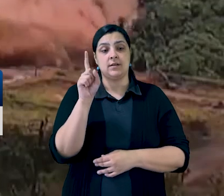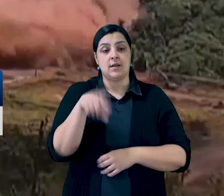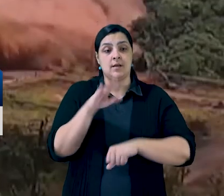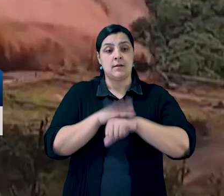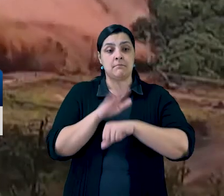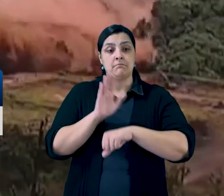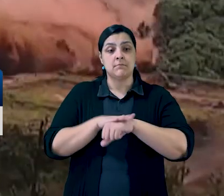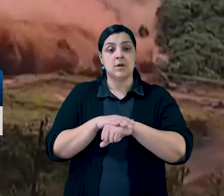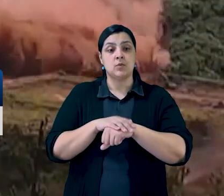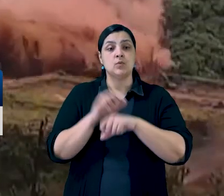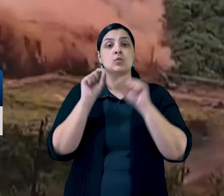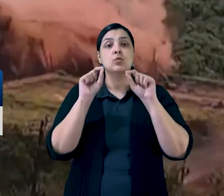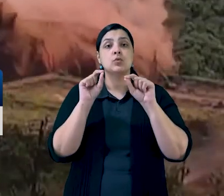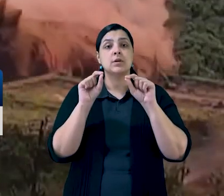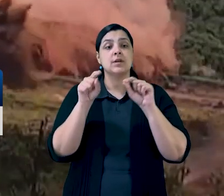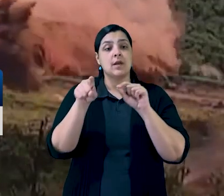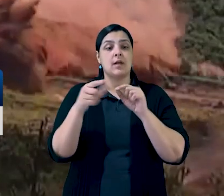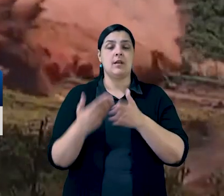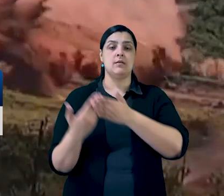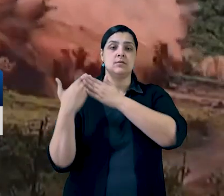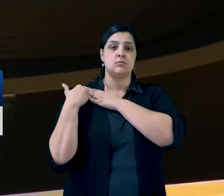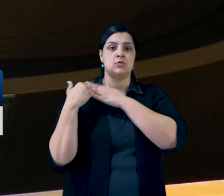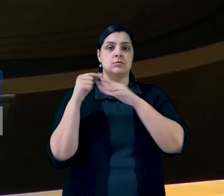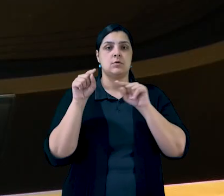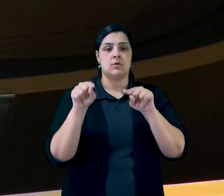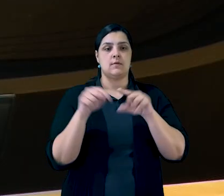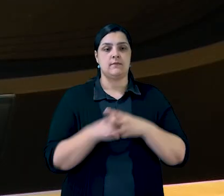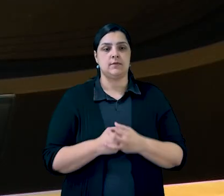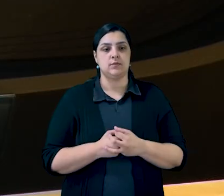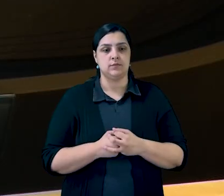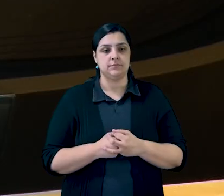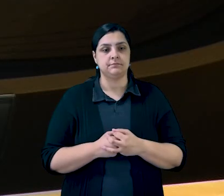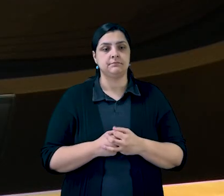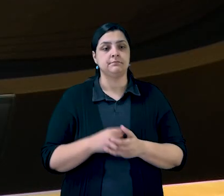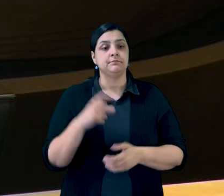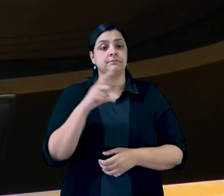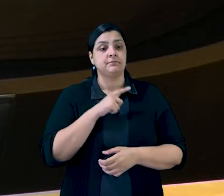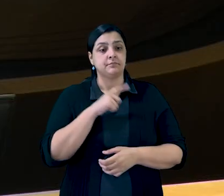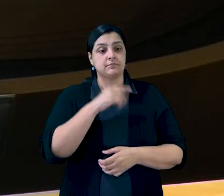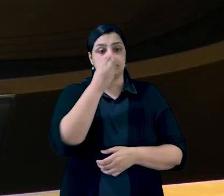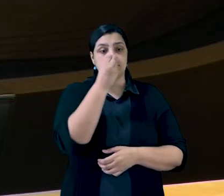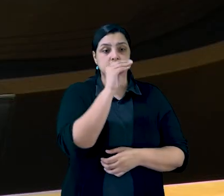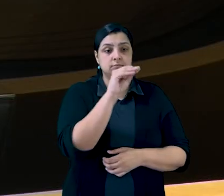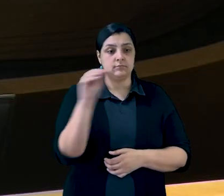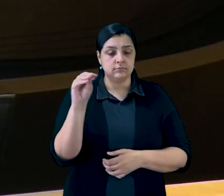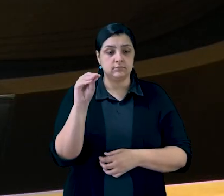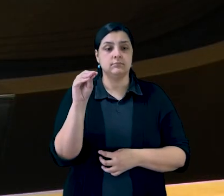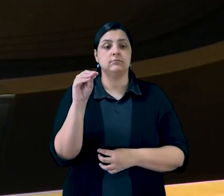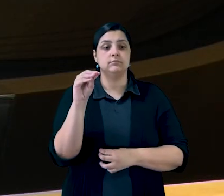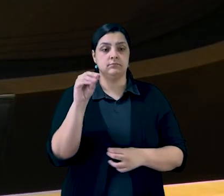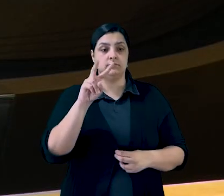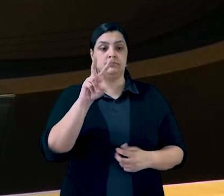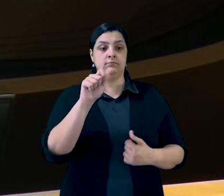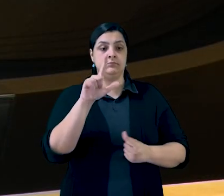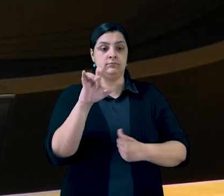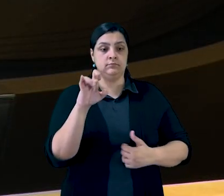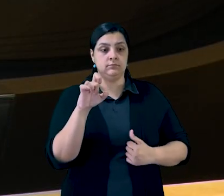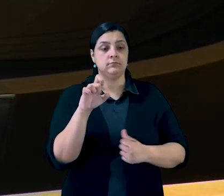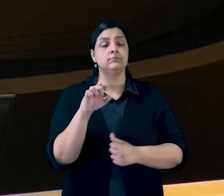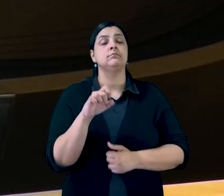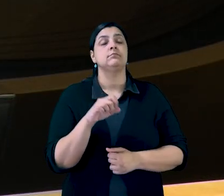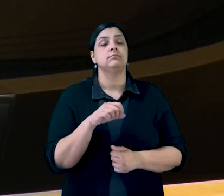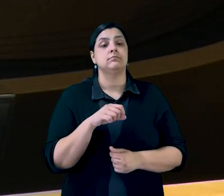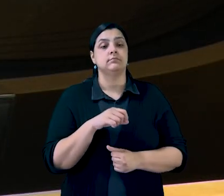responder integralmente pelas repercussões do fato. A meu juízo aí, houve uma negligência, uma desídia da Vale